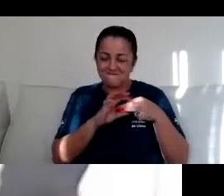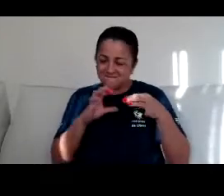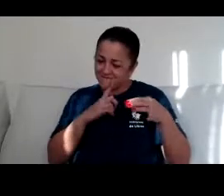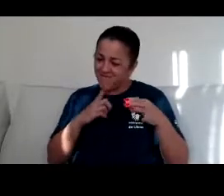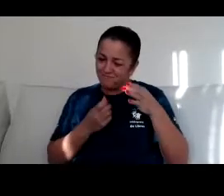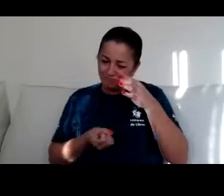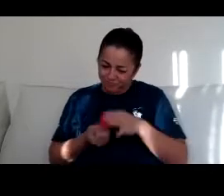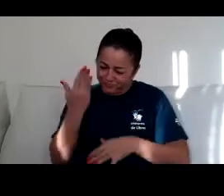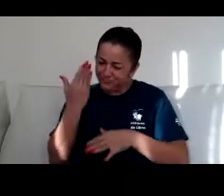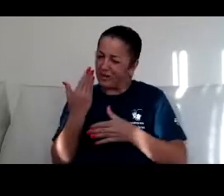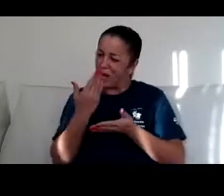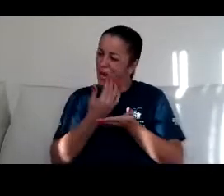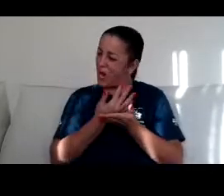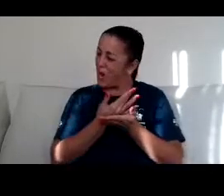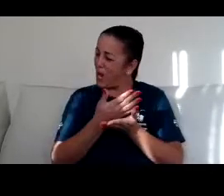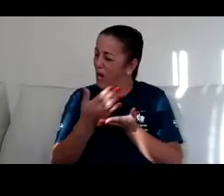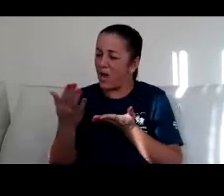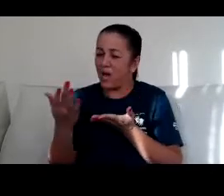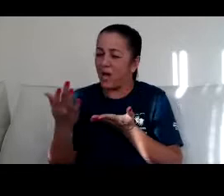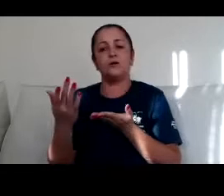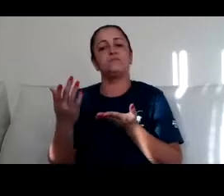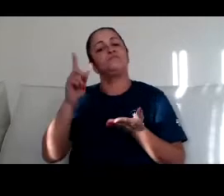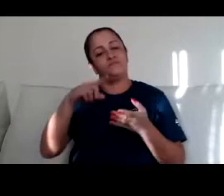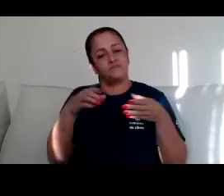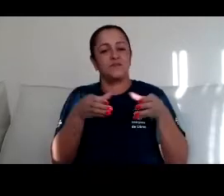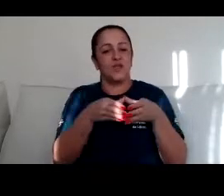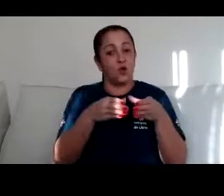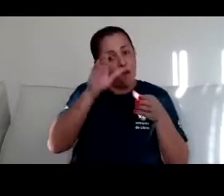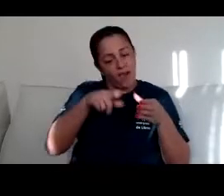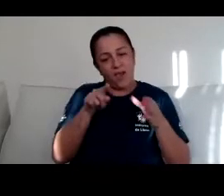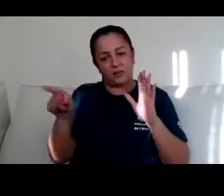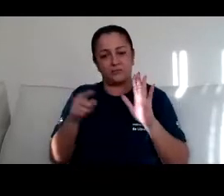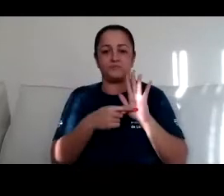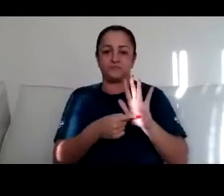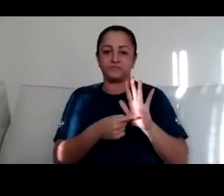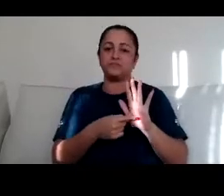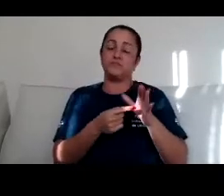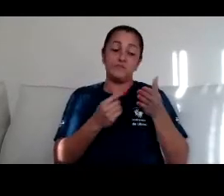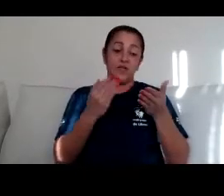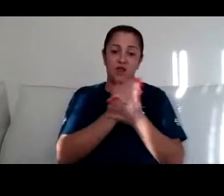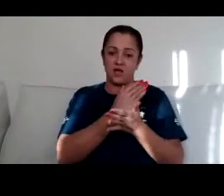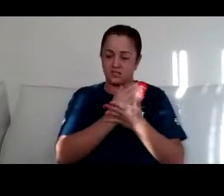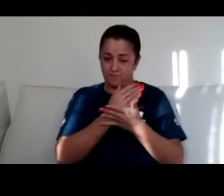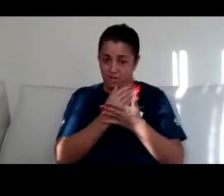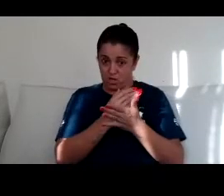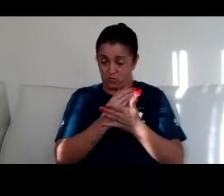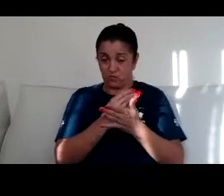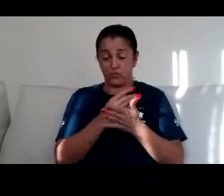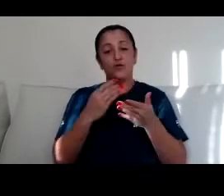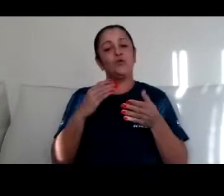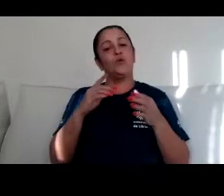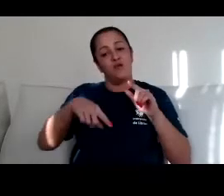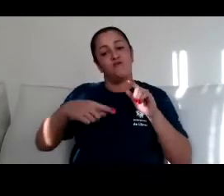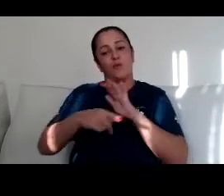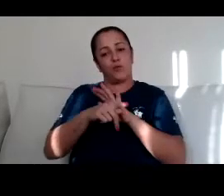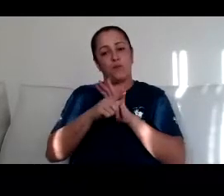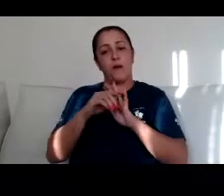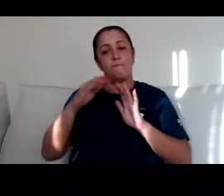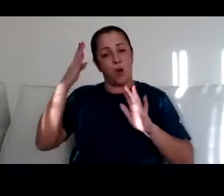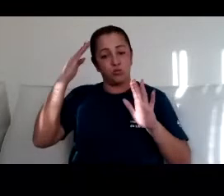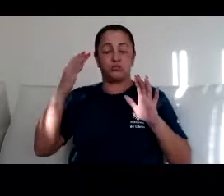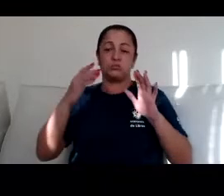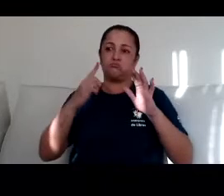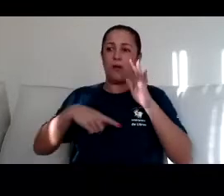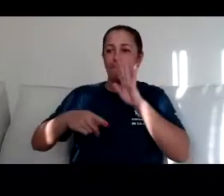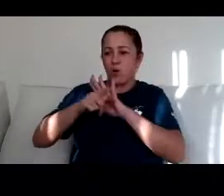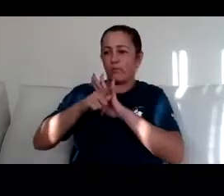e de toda a equipe. São eles: o lançamento do livro Sol na Cabeça, do Giovanni Martins, o